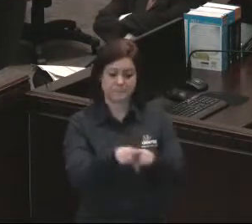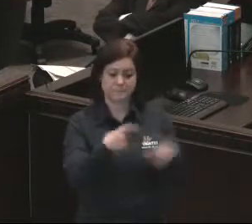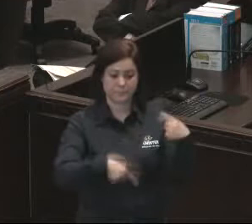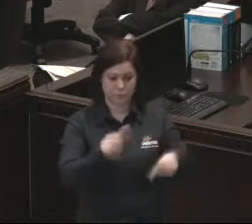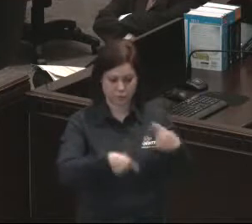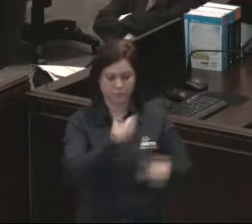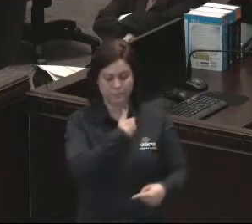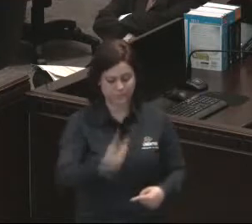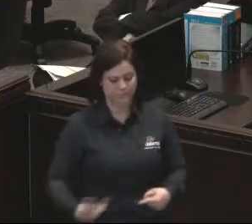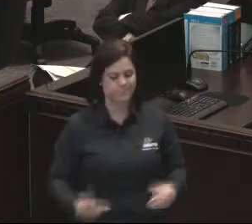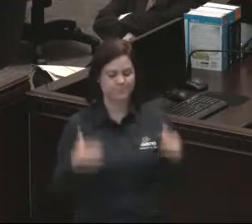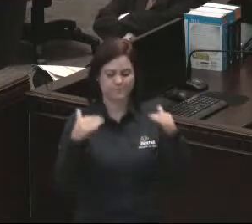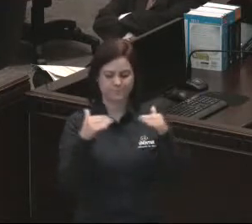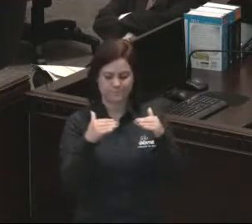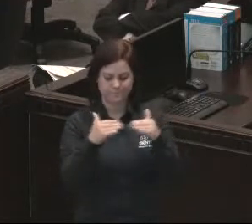mais adequadas